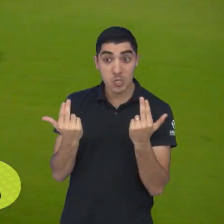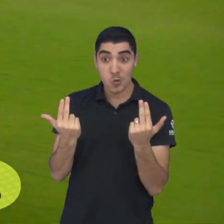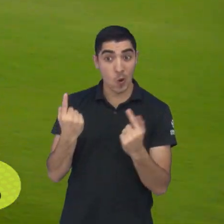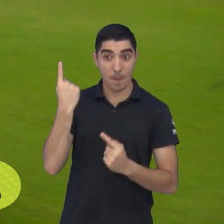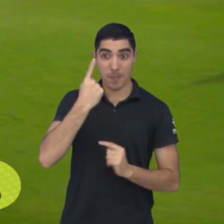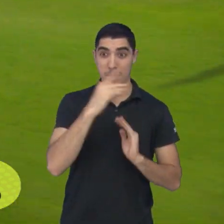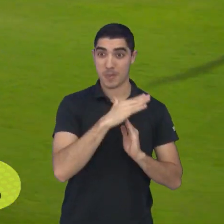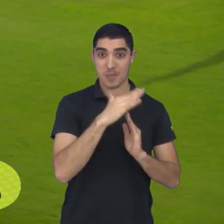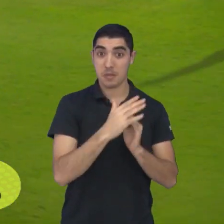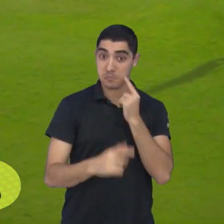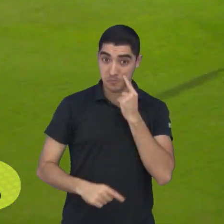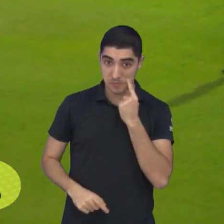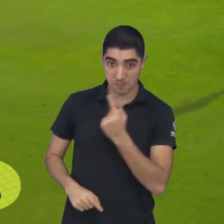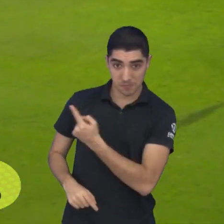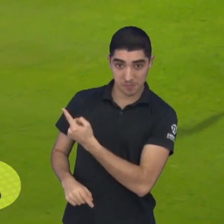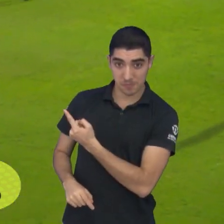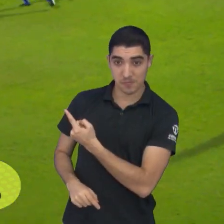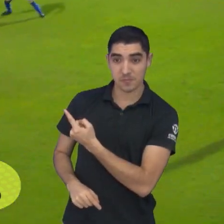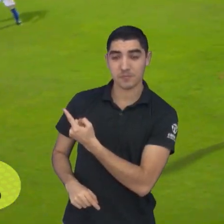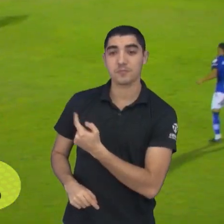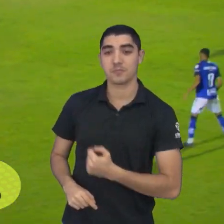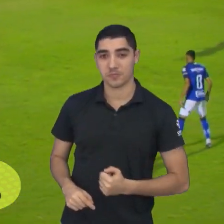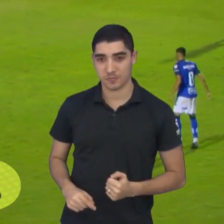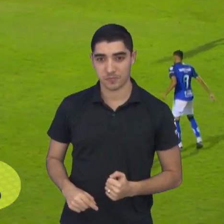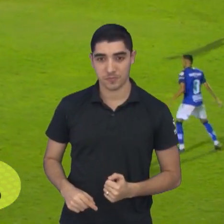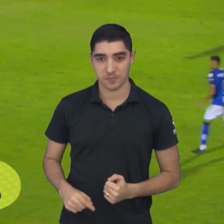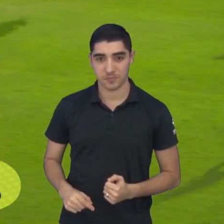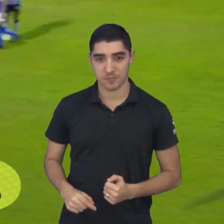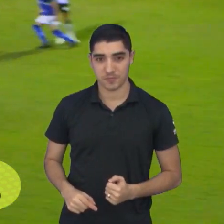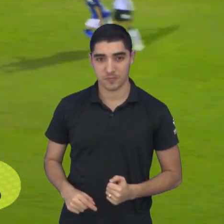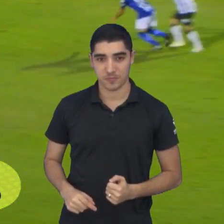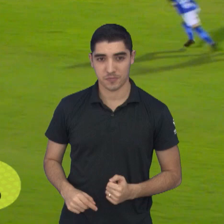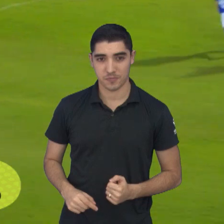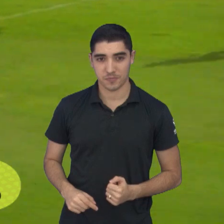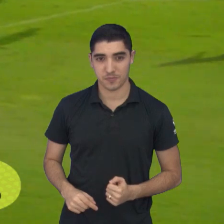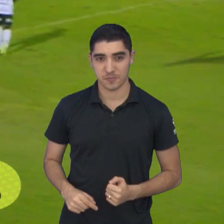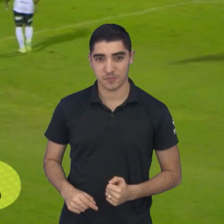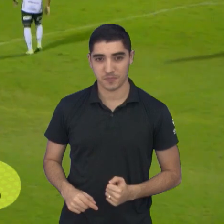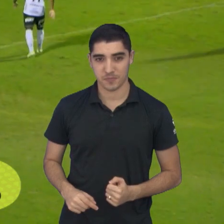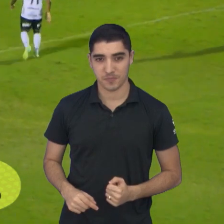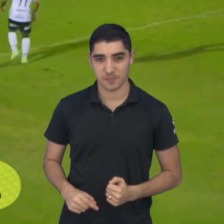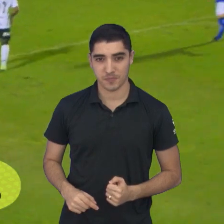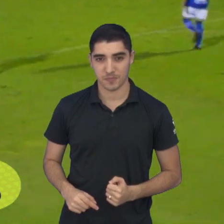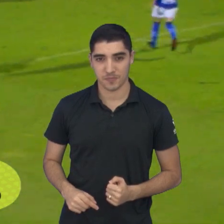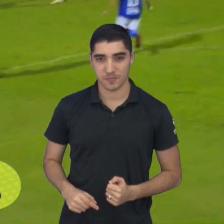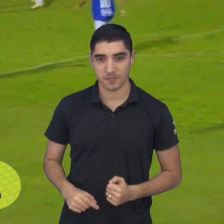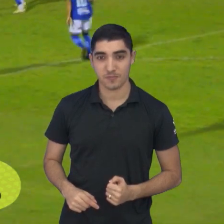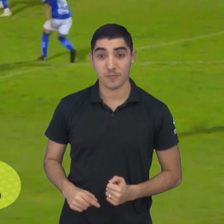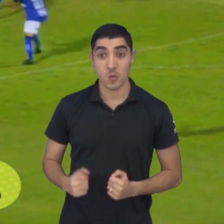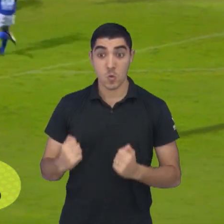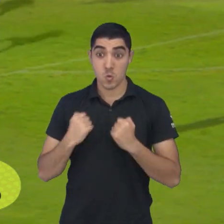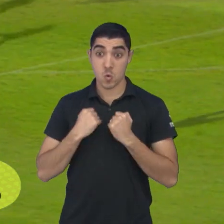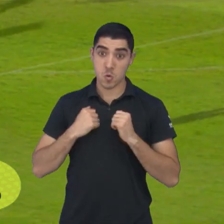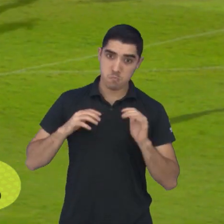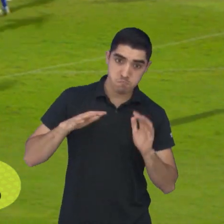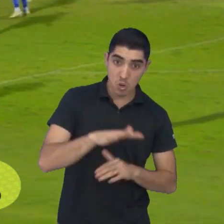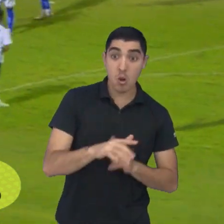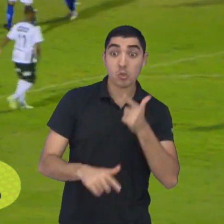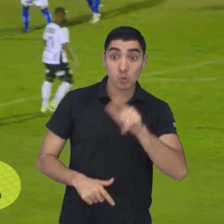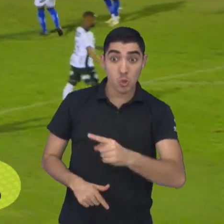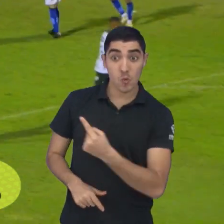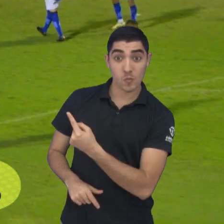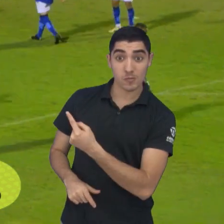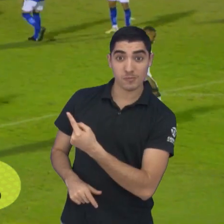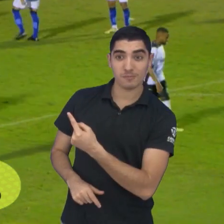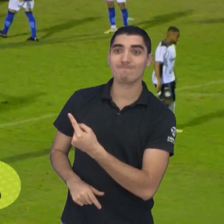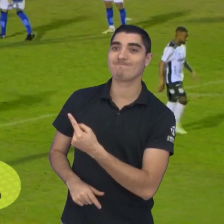a Águia pressionando. Nicolas tabelou com João Gabriel, que bateu cruzado. André Luiz espalmou e o próprio João